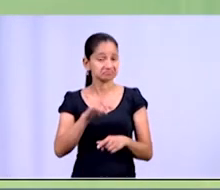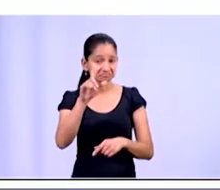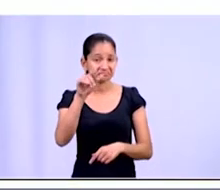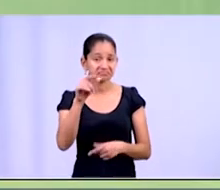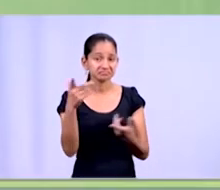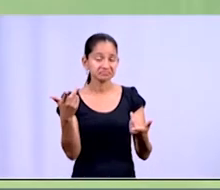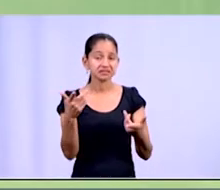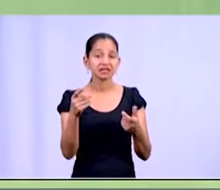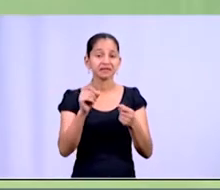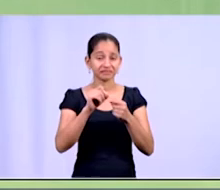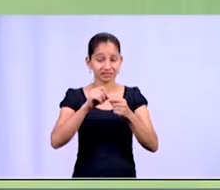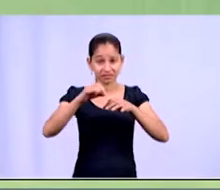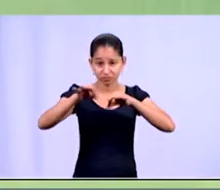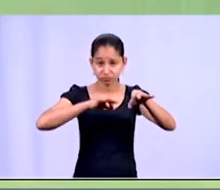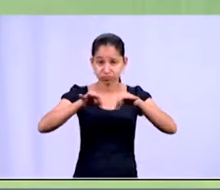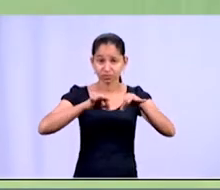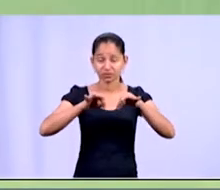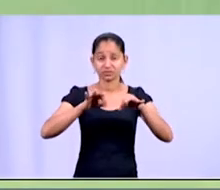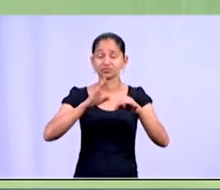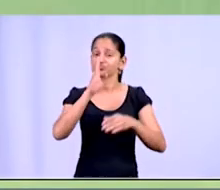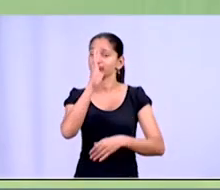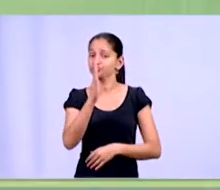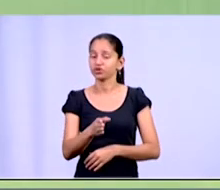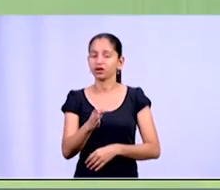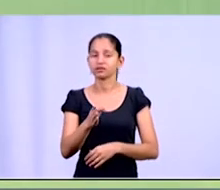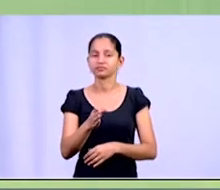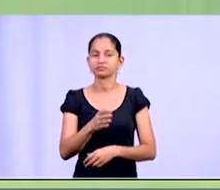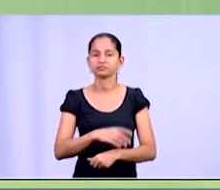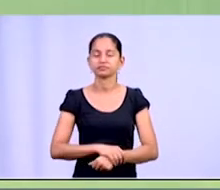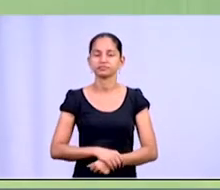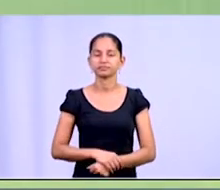Supercomputador não de processamento, tá? É o supercomputador de tamanho.